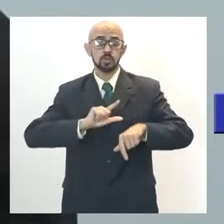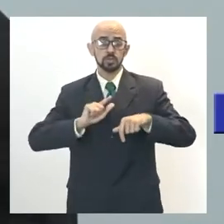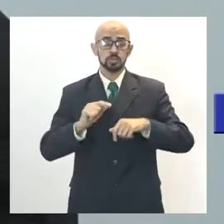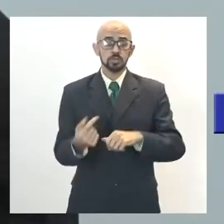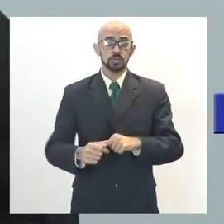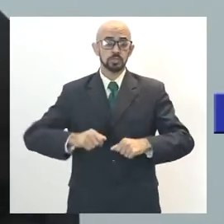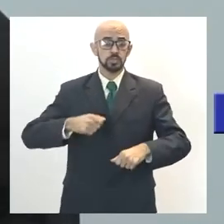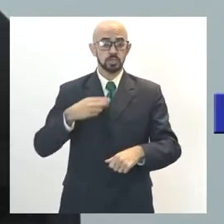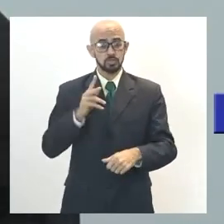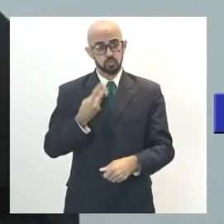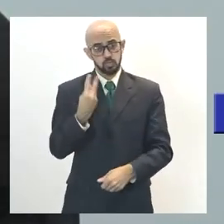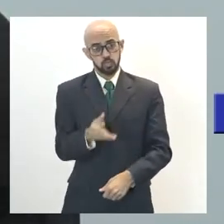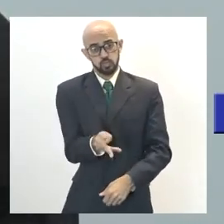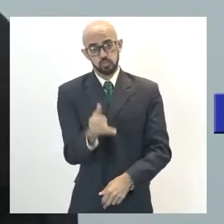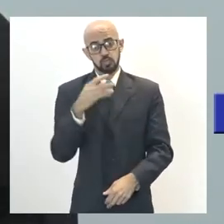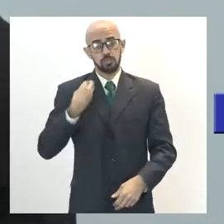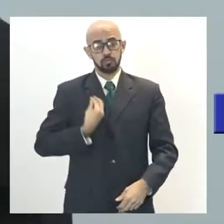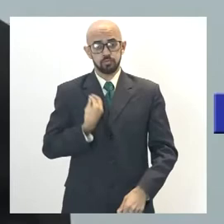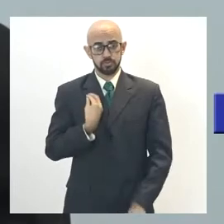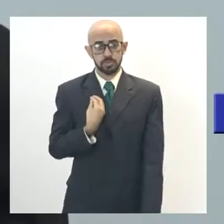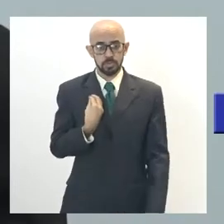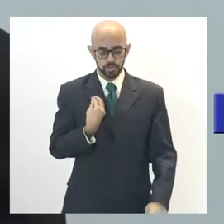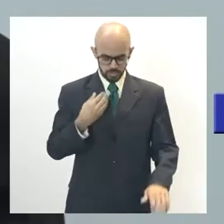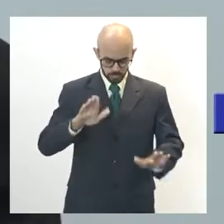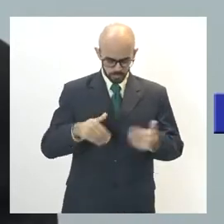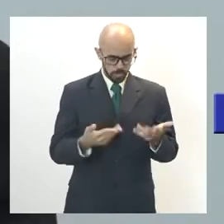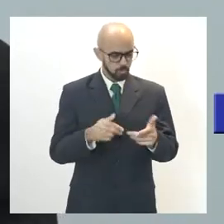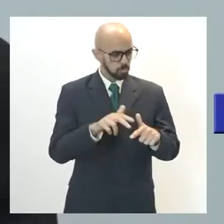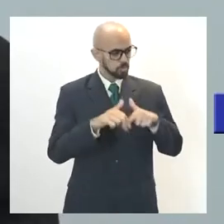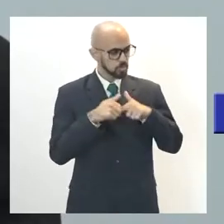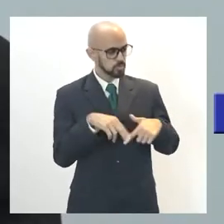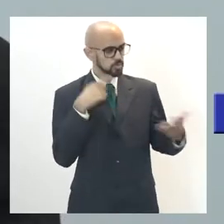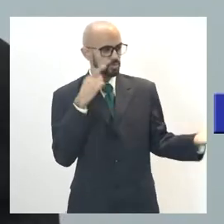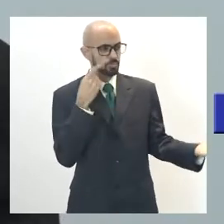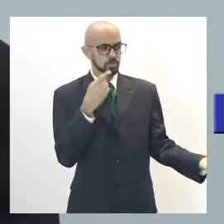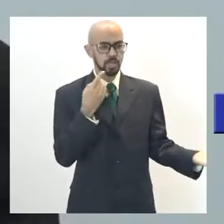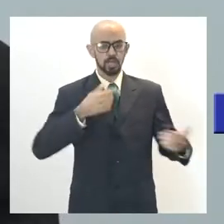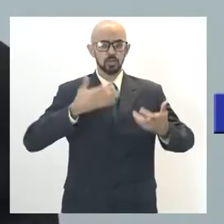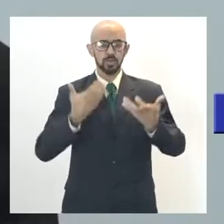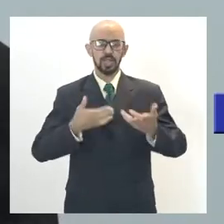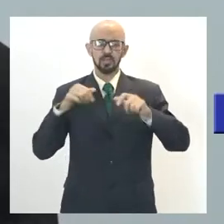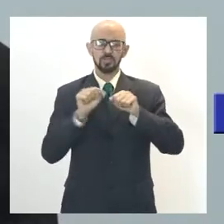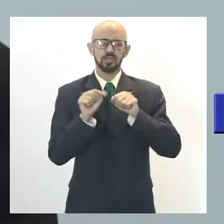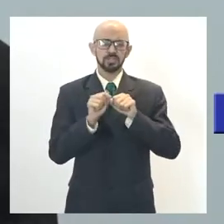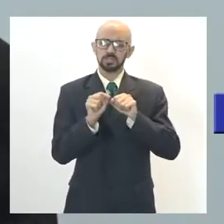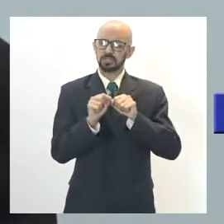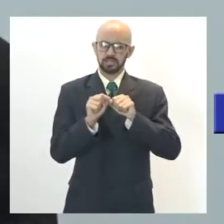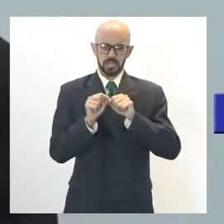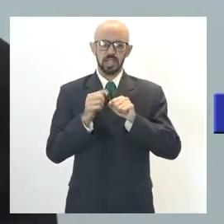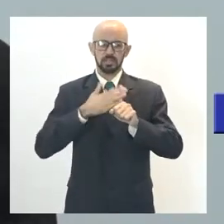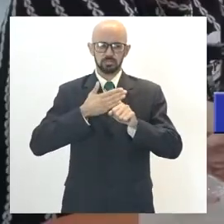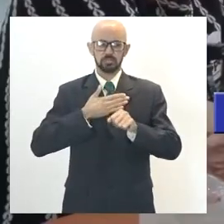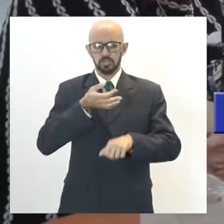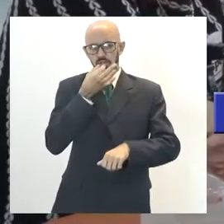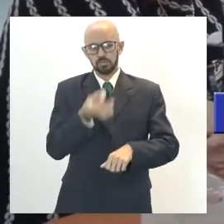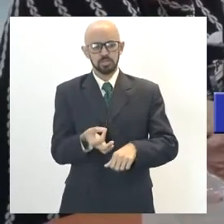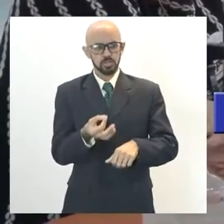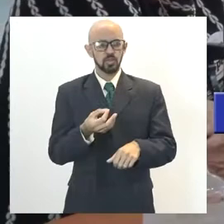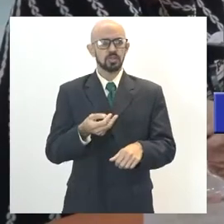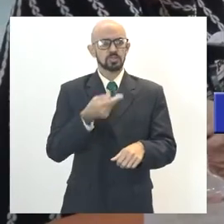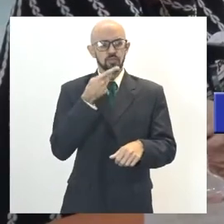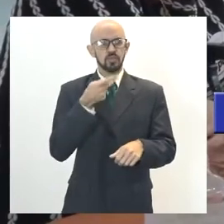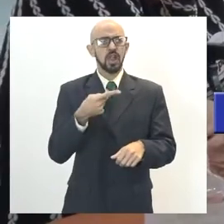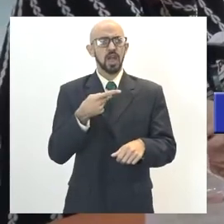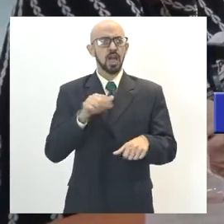existências portanto Deputado por largura que fazer uma apertadas tomar um pouco rápida essas considerações e espero que a gente possa